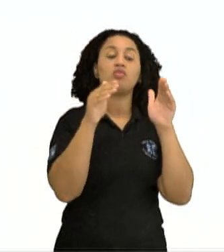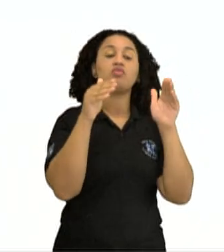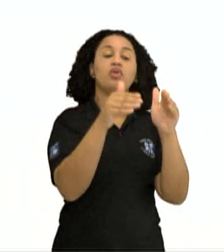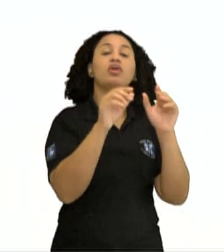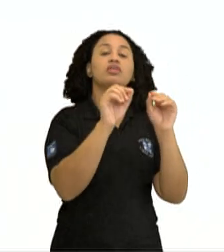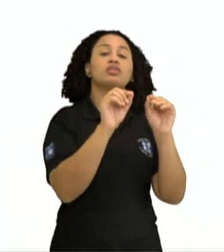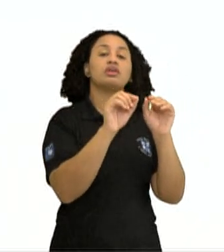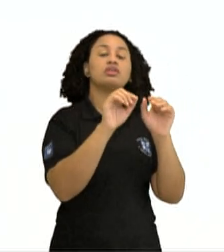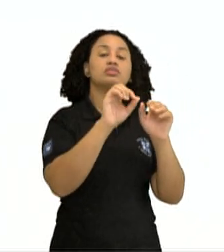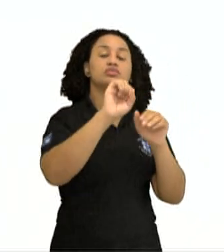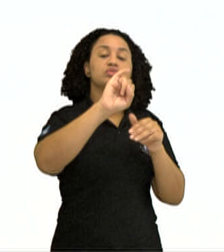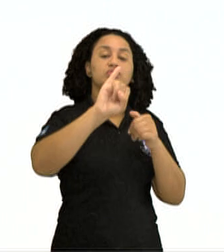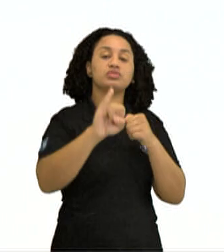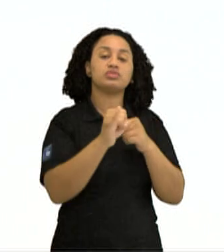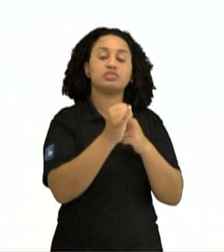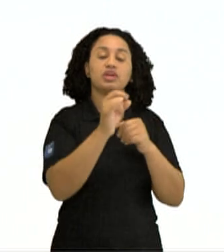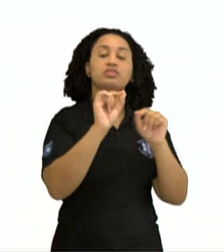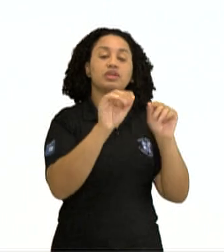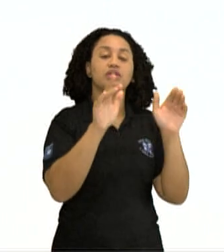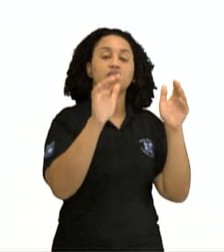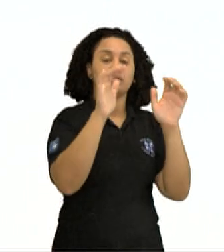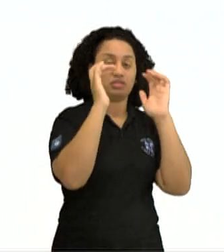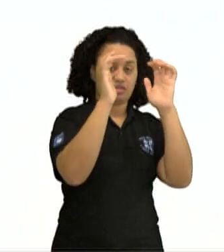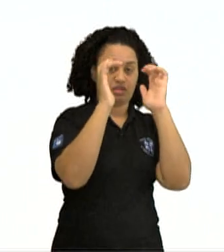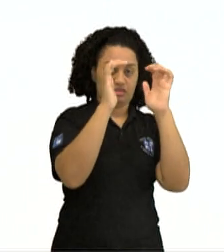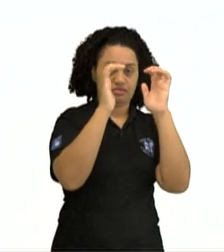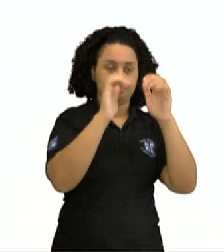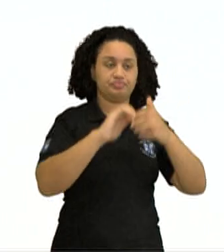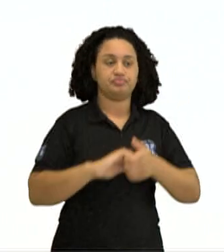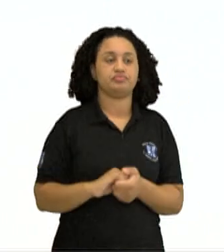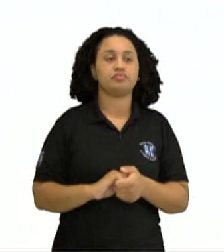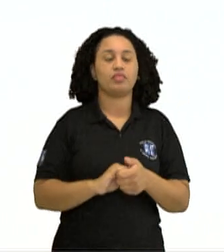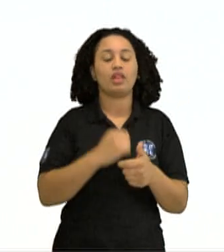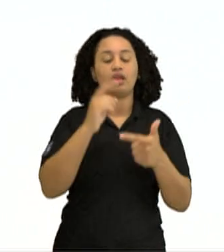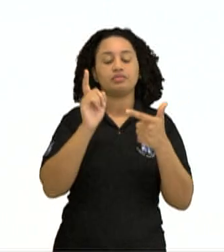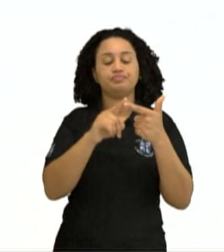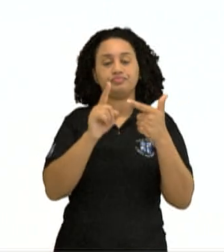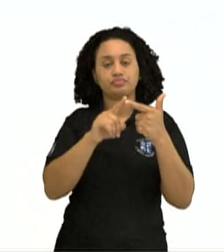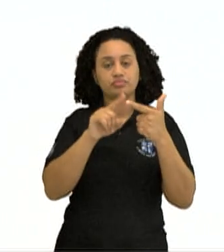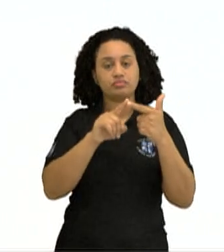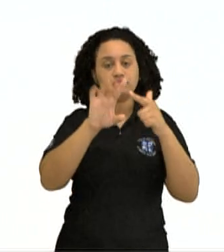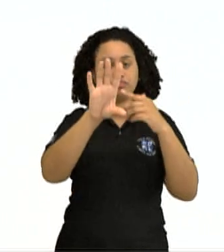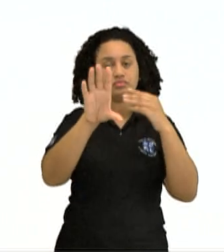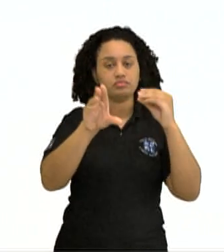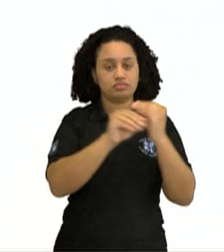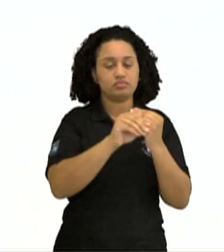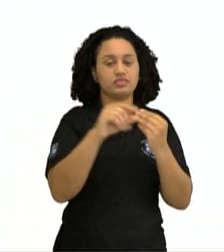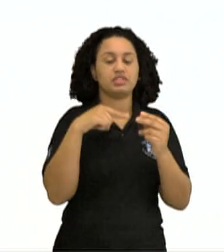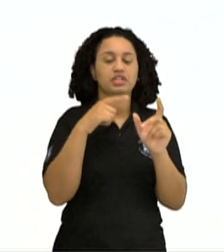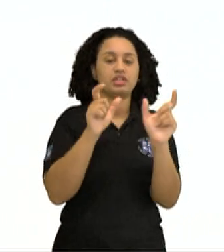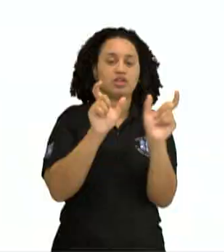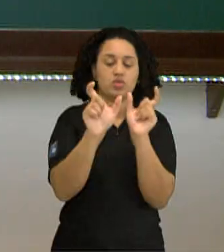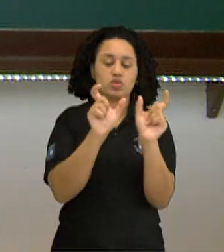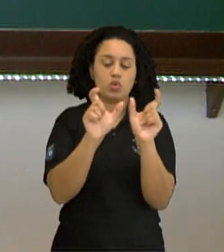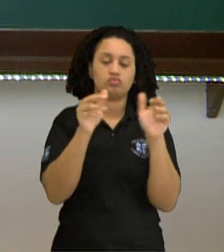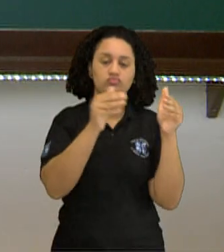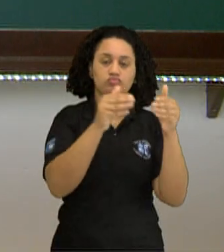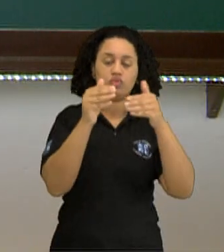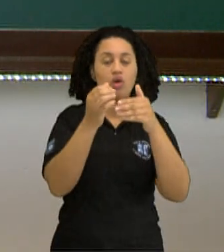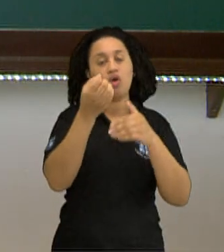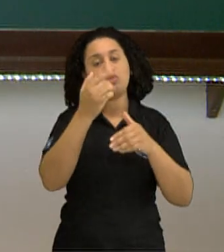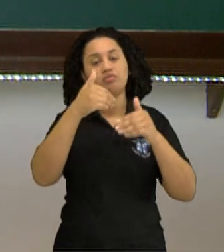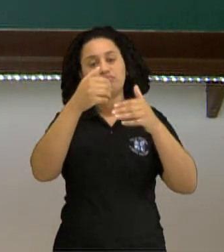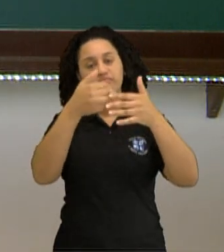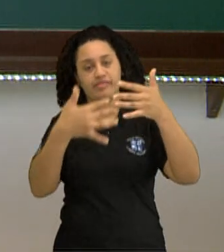cérebro, núcleo, cérebro. Já o sujeito composto é aquele que tem 2 núcleos ou mais, como nós